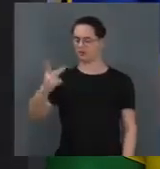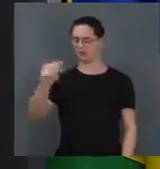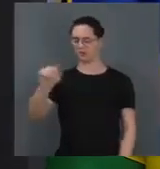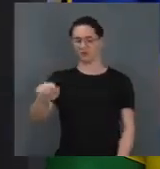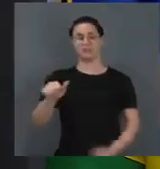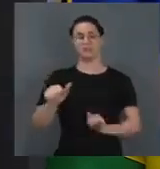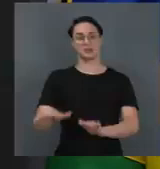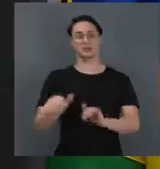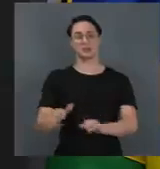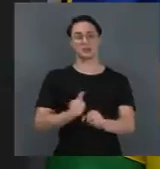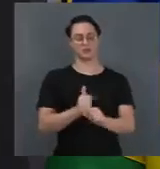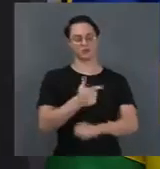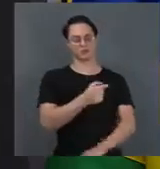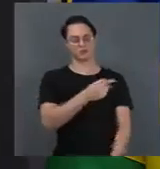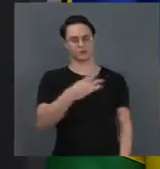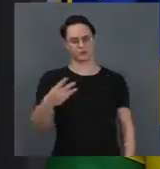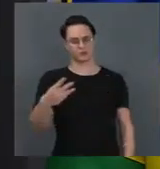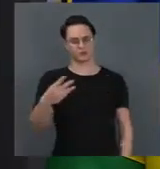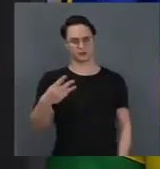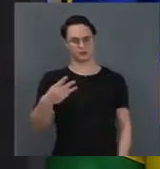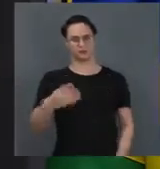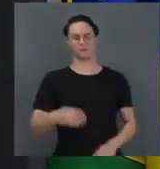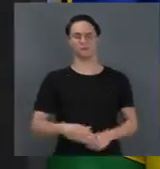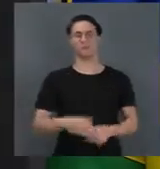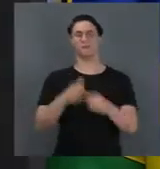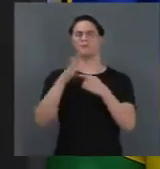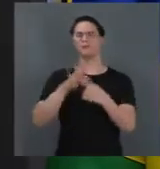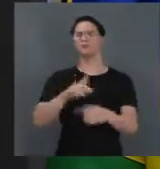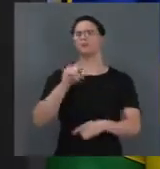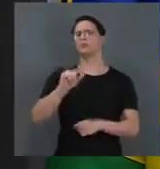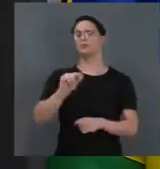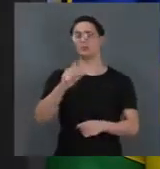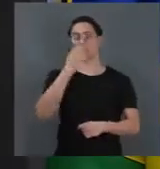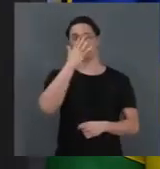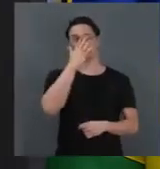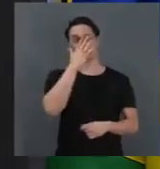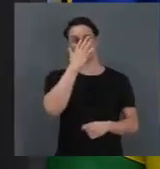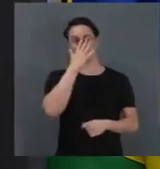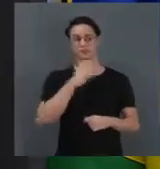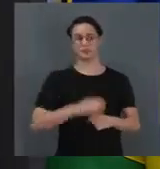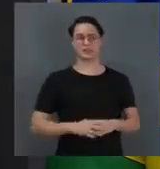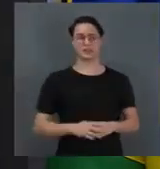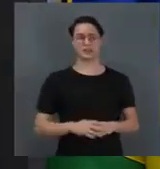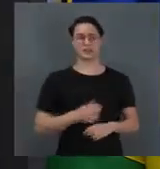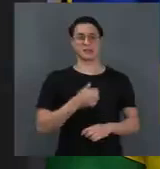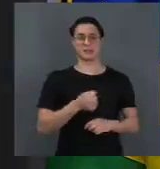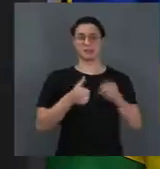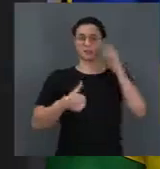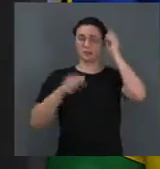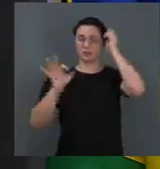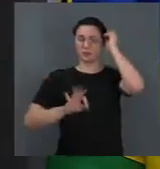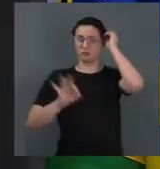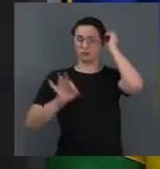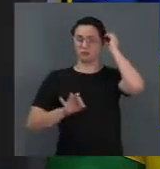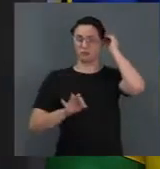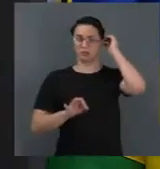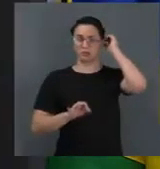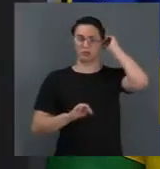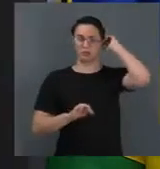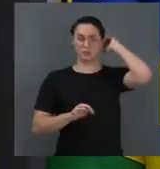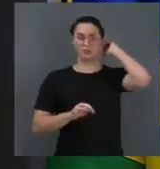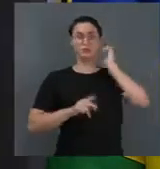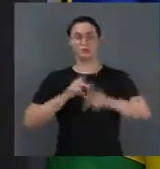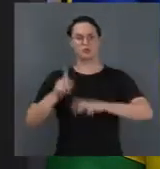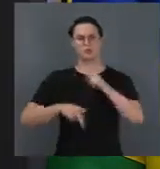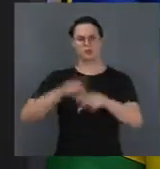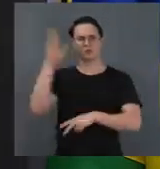de 2023, mostrando que 61% dos brasileiros estavam